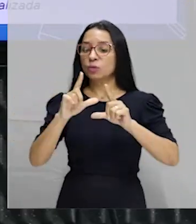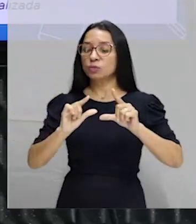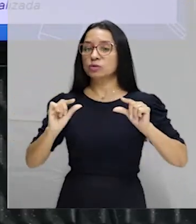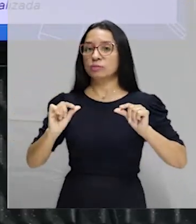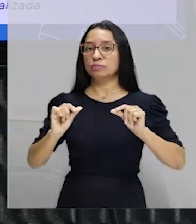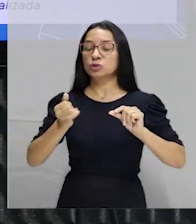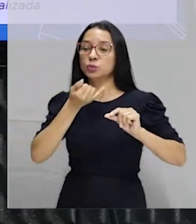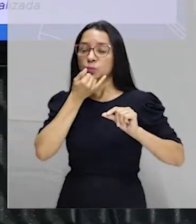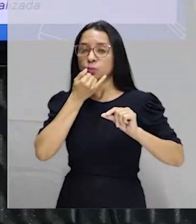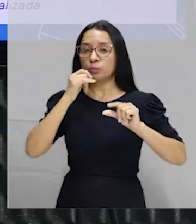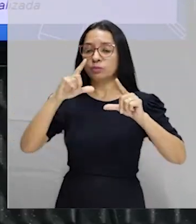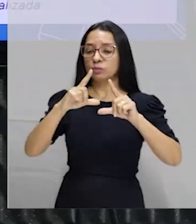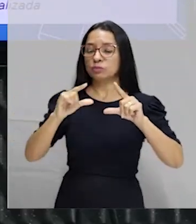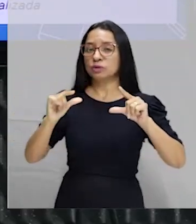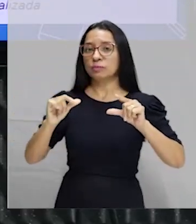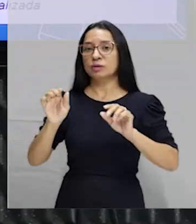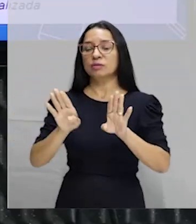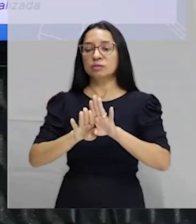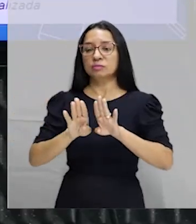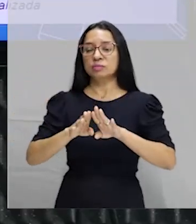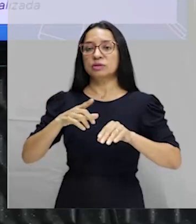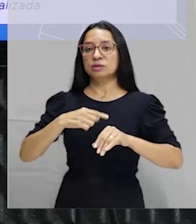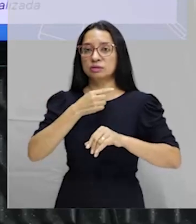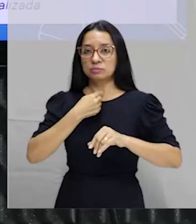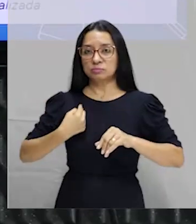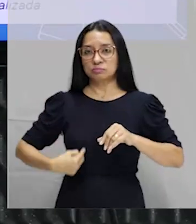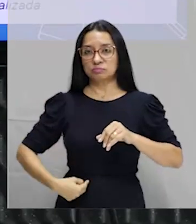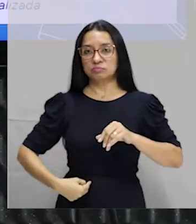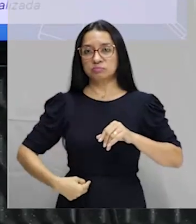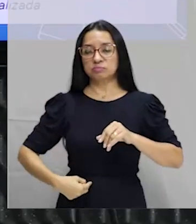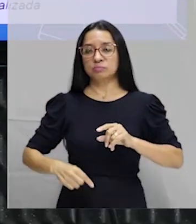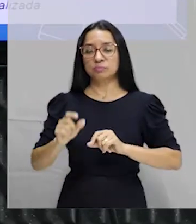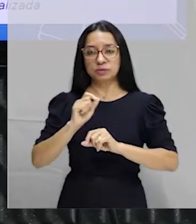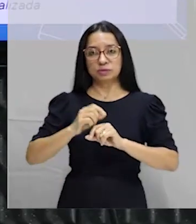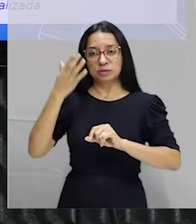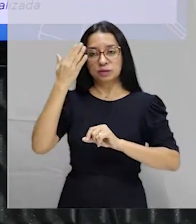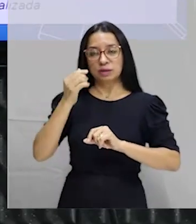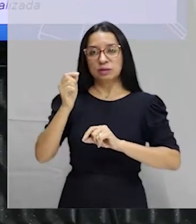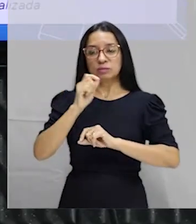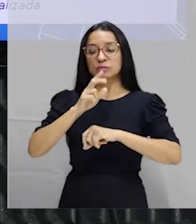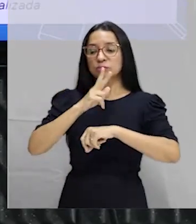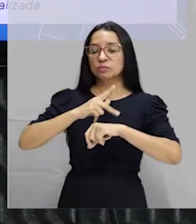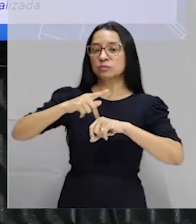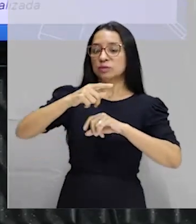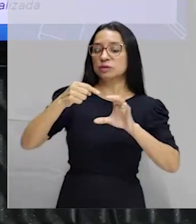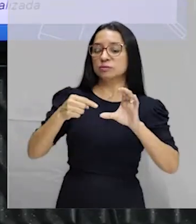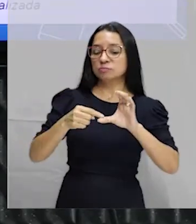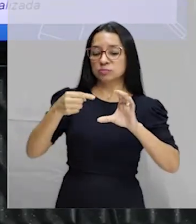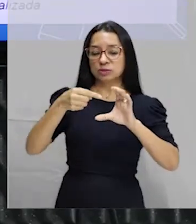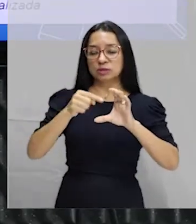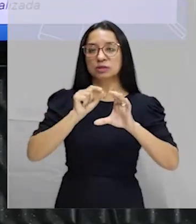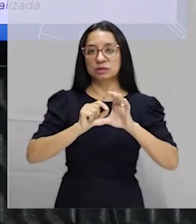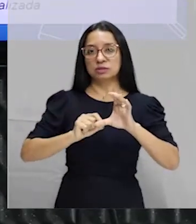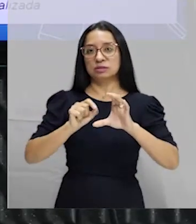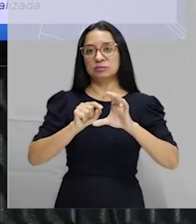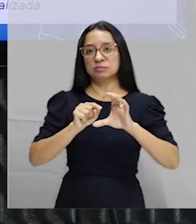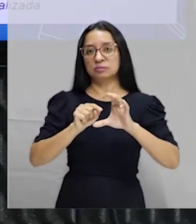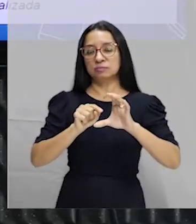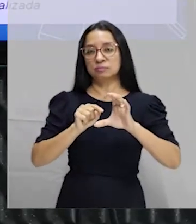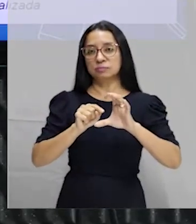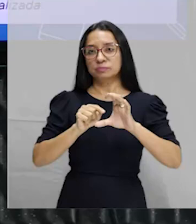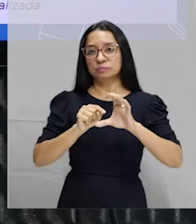tem a União Europeia também muito forte, tá certo? Mas saibam que estes são os países centrais que, de certa forma, vão determinar aí,